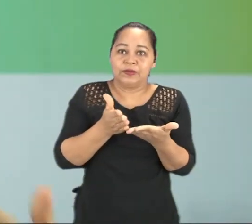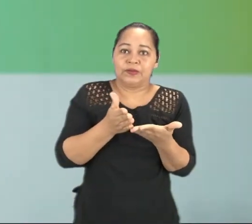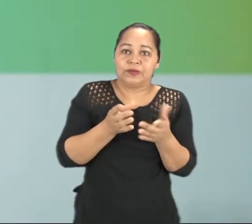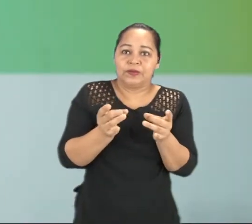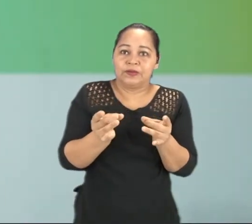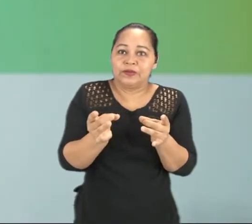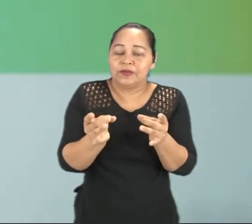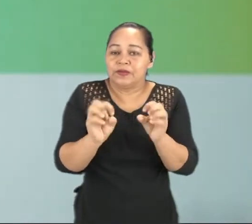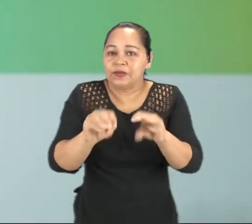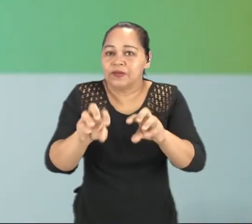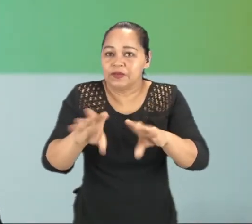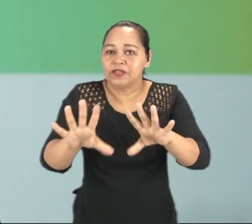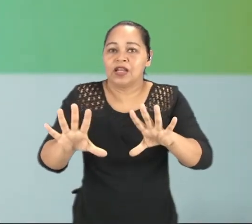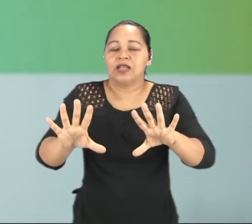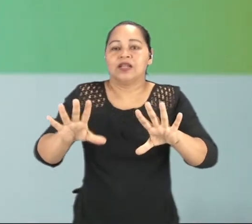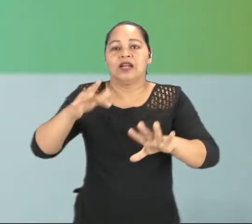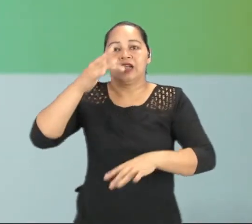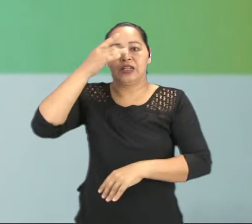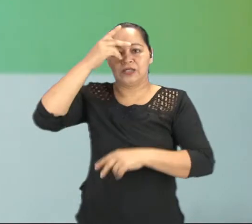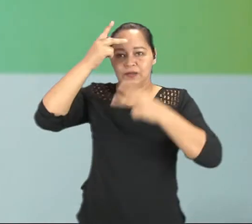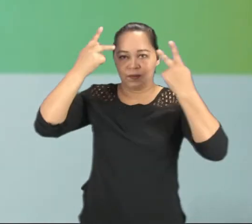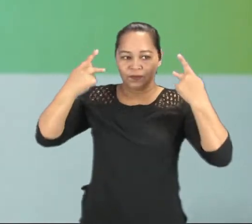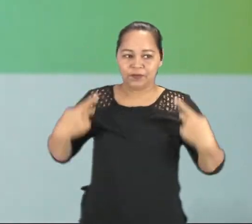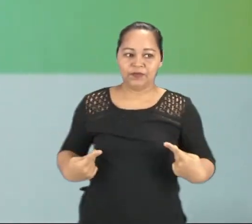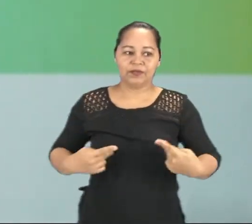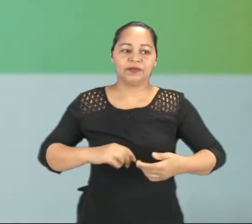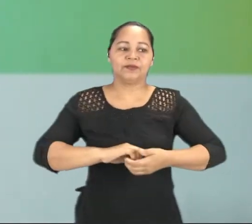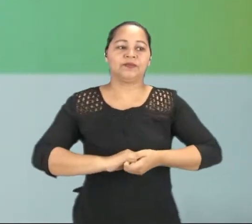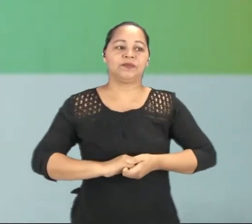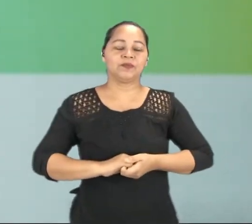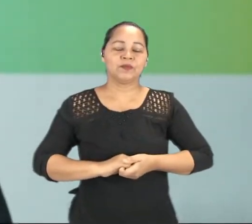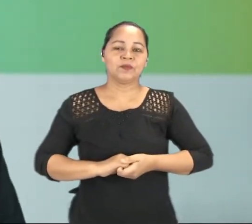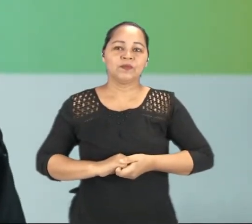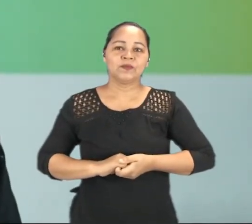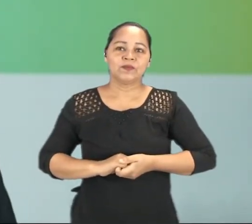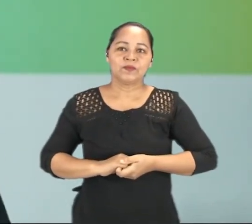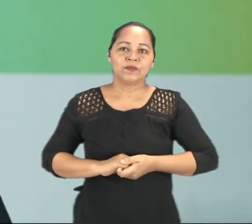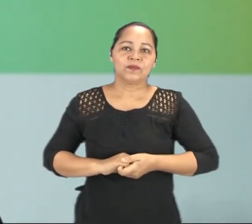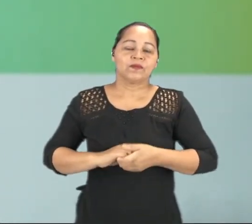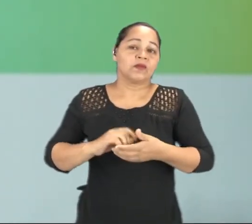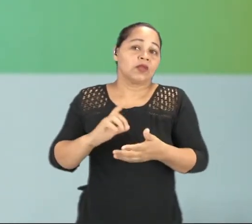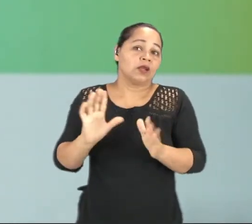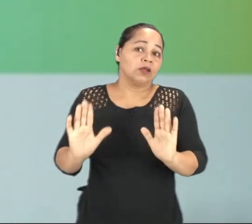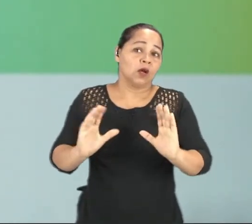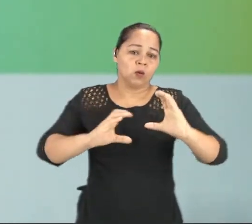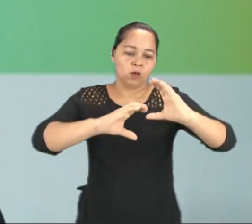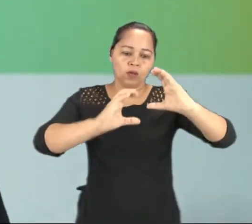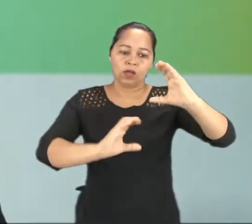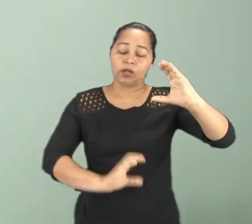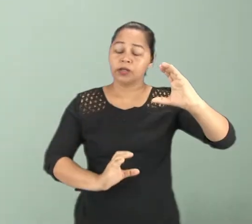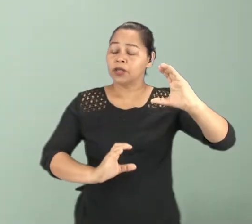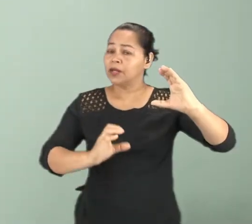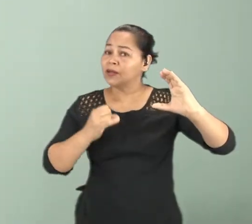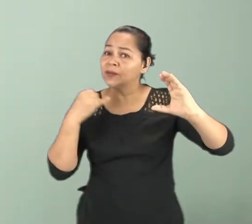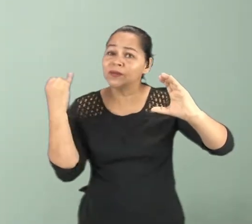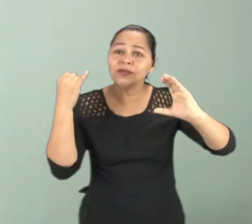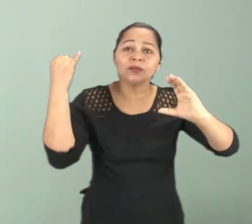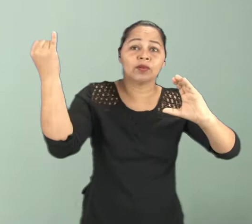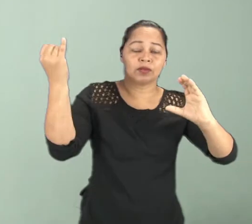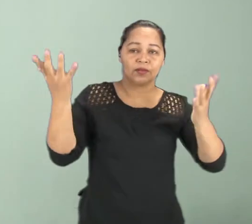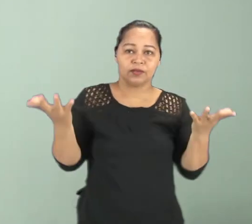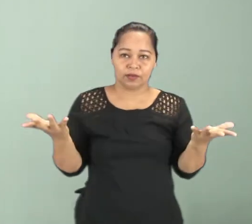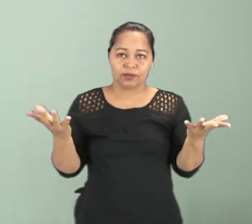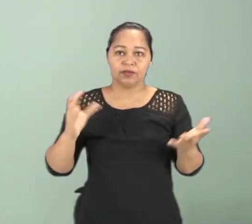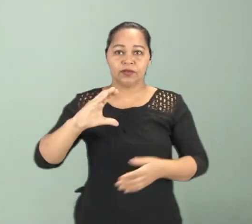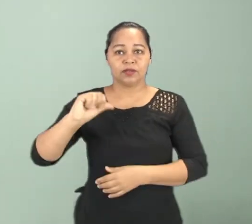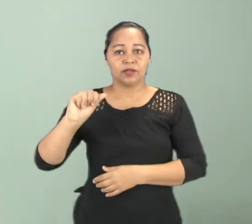nossa convivência humana, na nossa convivência, e começamos a valorizar as coisas, e não o ser humano, tá